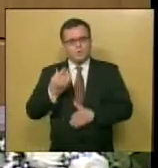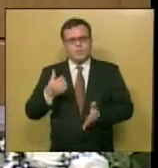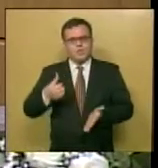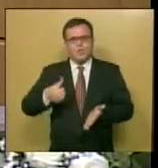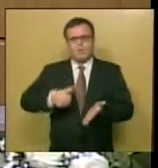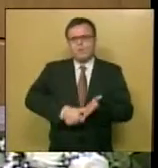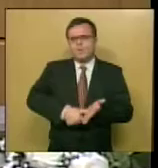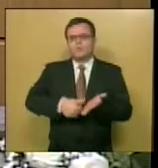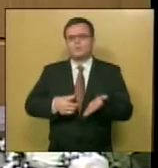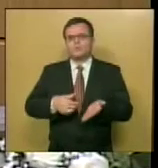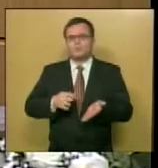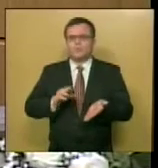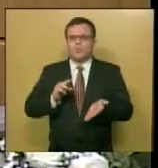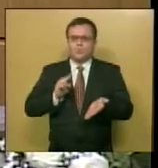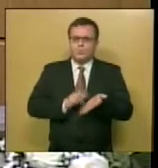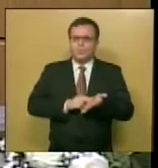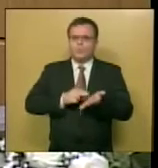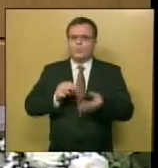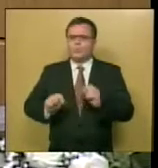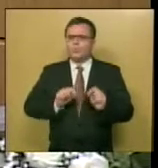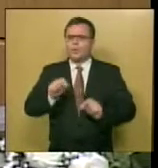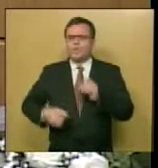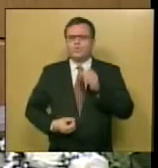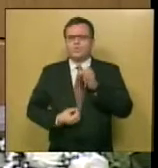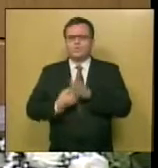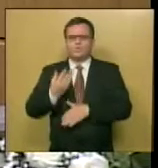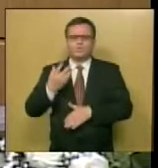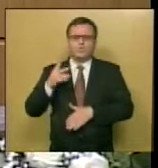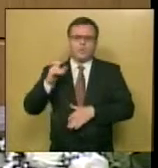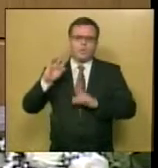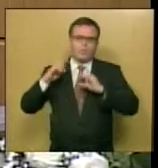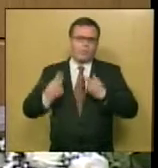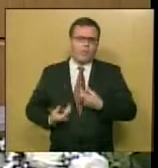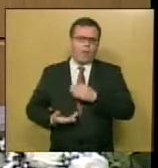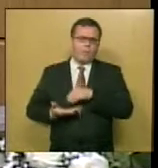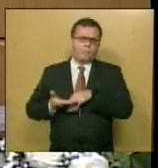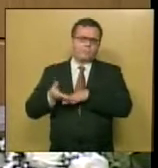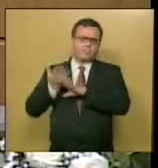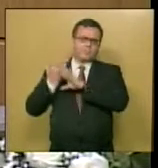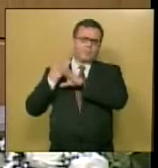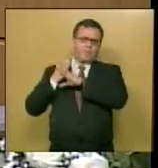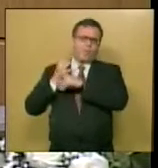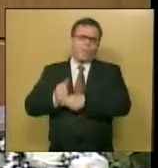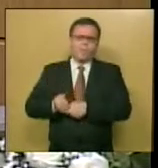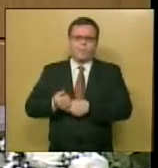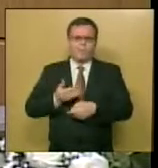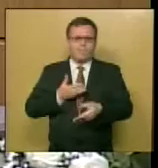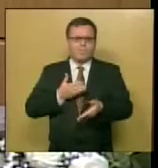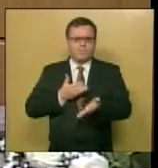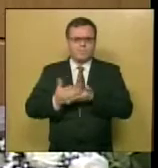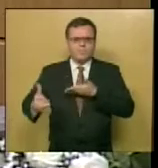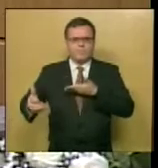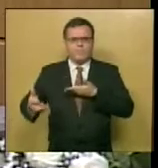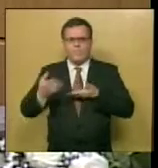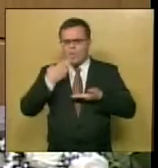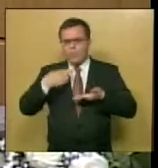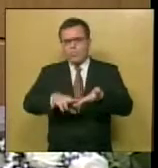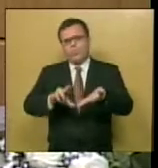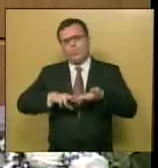deu em decorrência da evolução da humanidade, quando as pessoas passaram a se comunicar através de